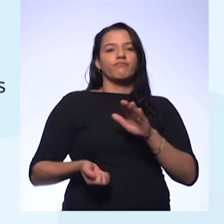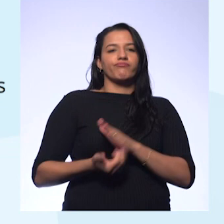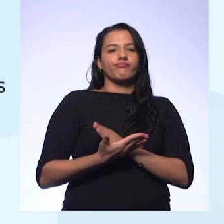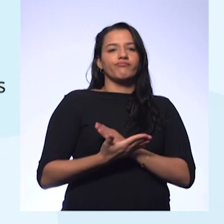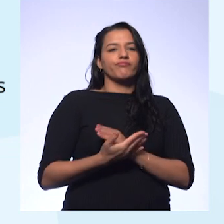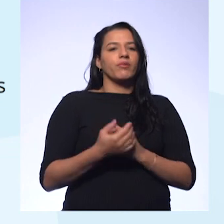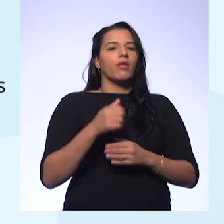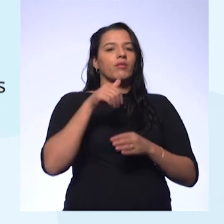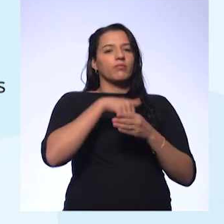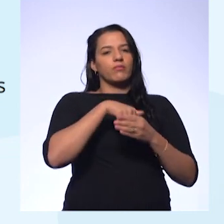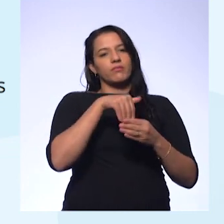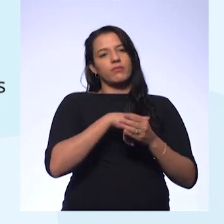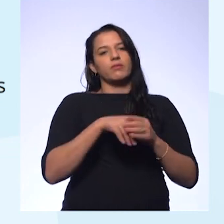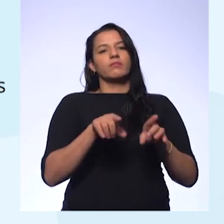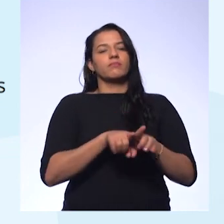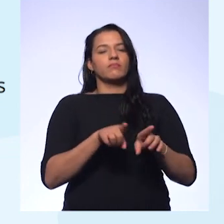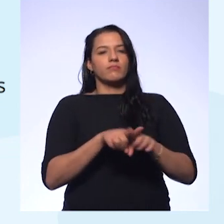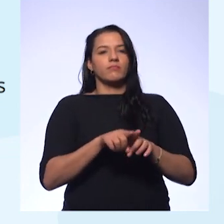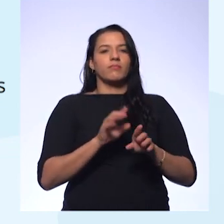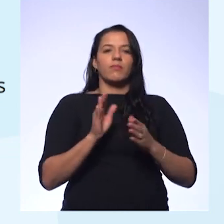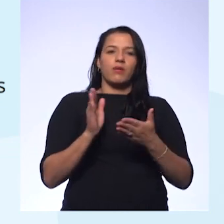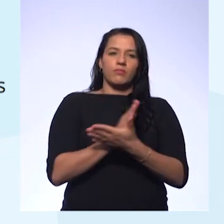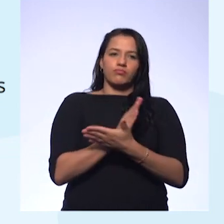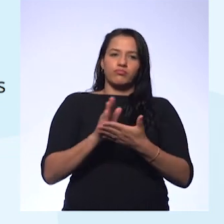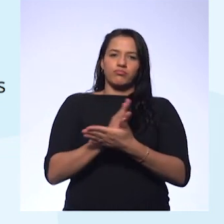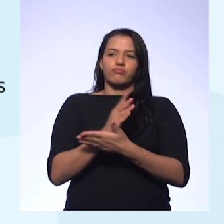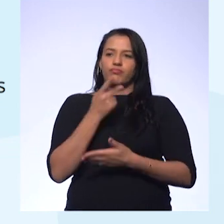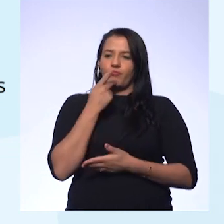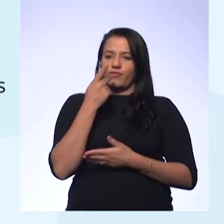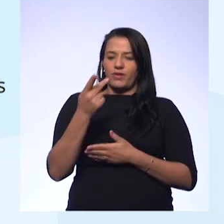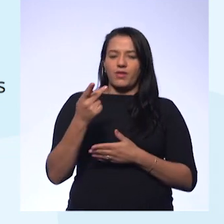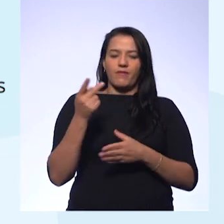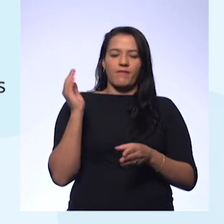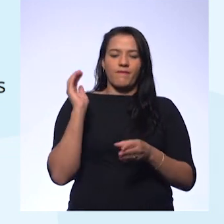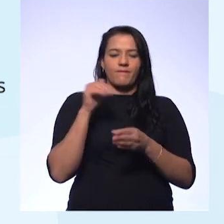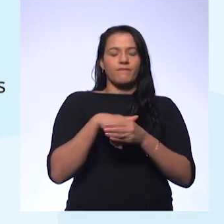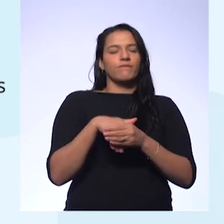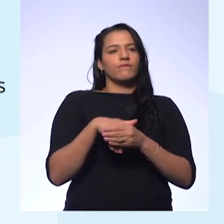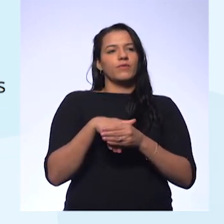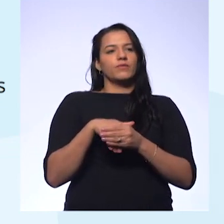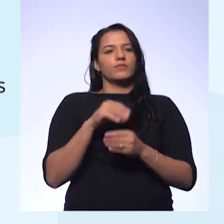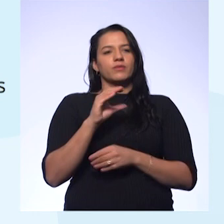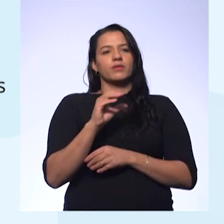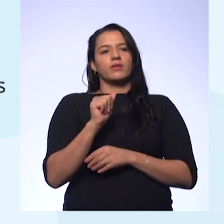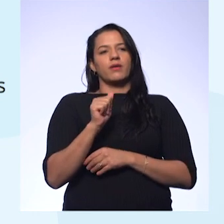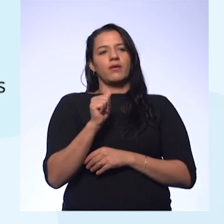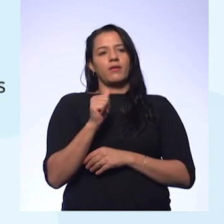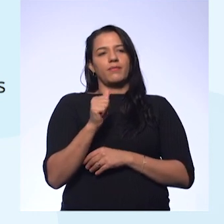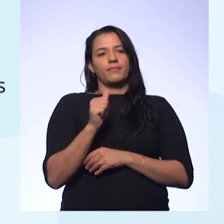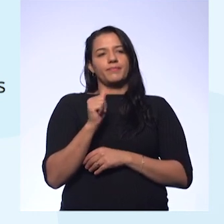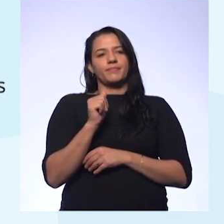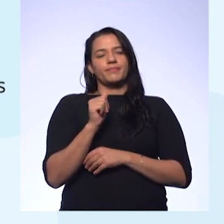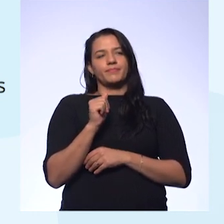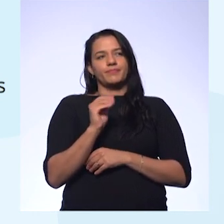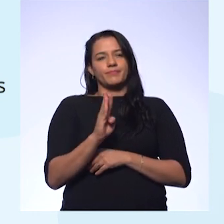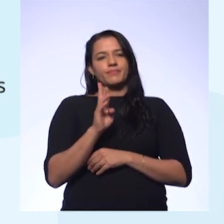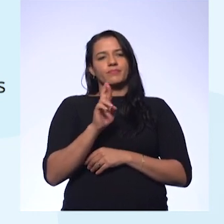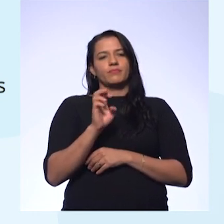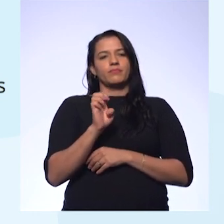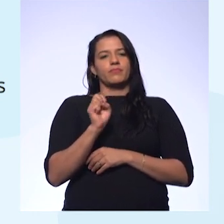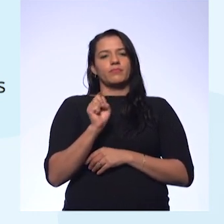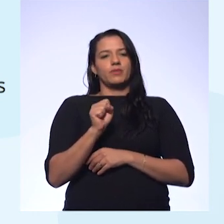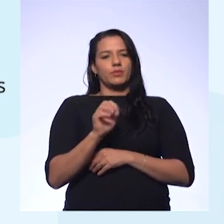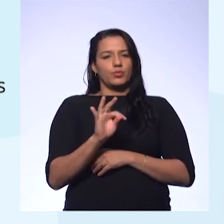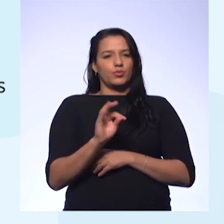eleitorais, sendo uma delas a mais contundente, que é o chamado voto de cabresto, né, que eu já comentei aqui. O